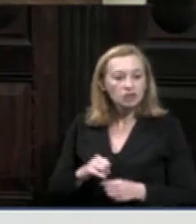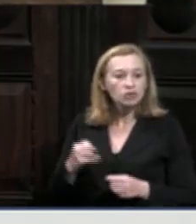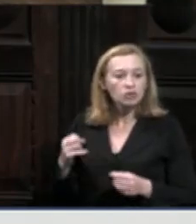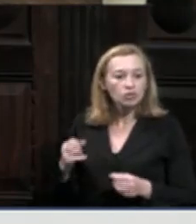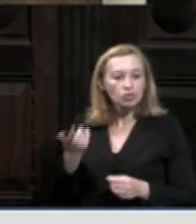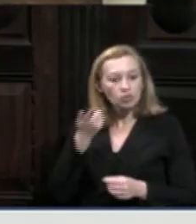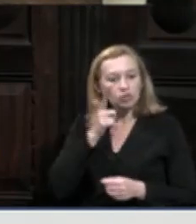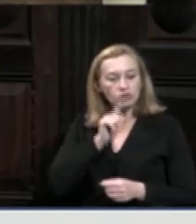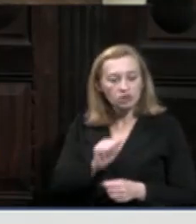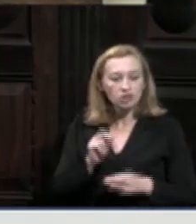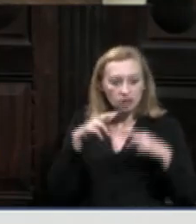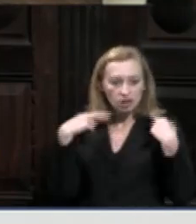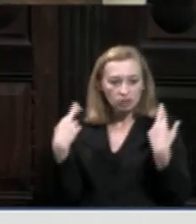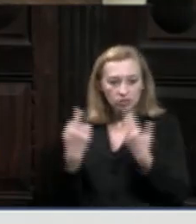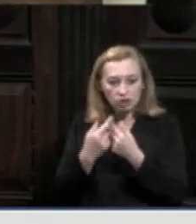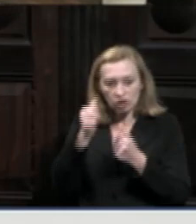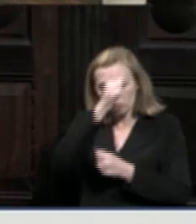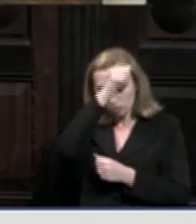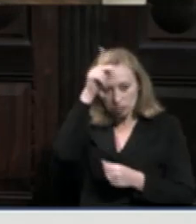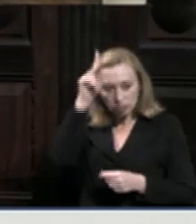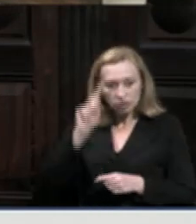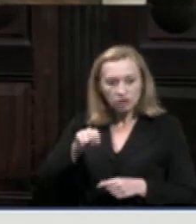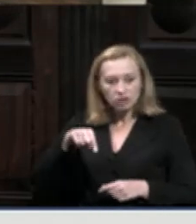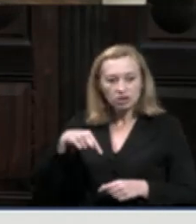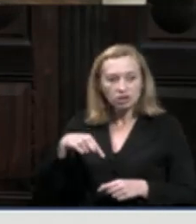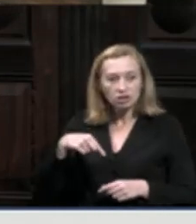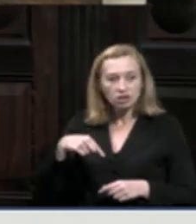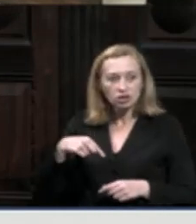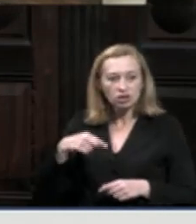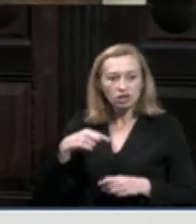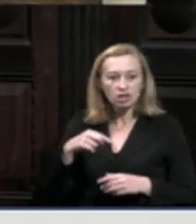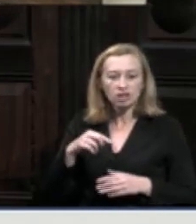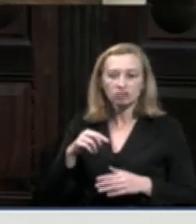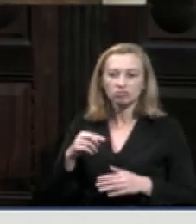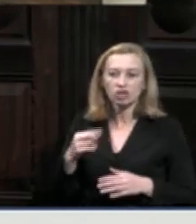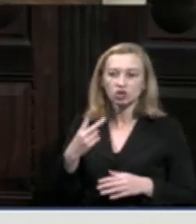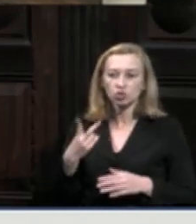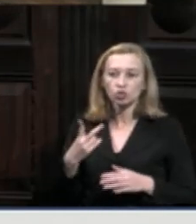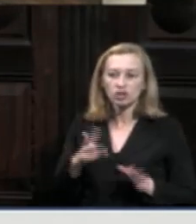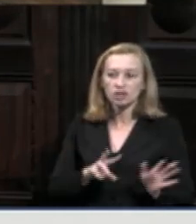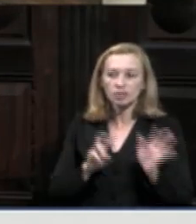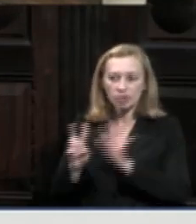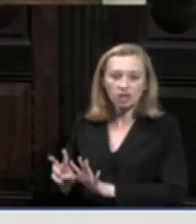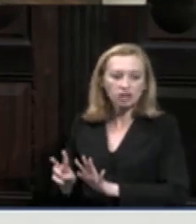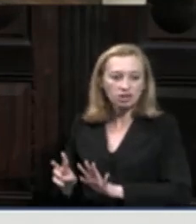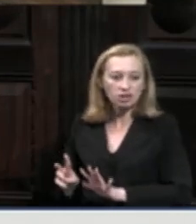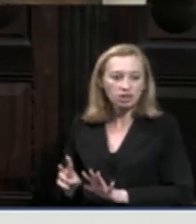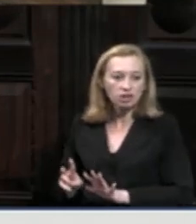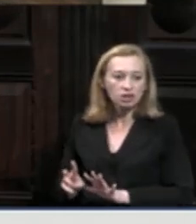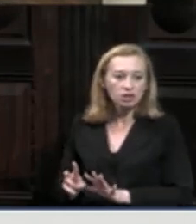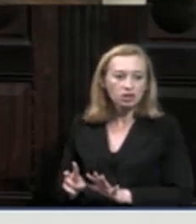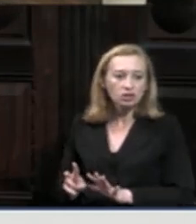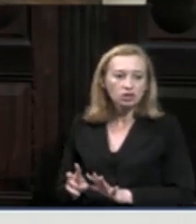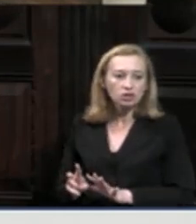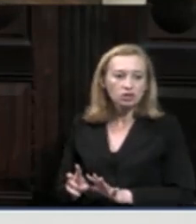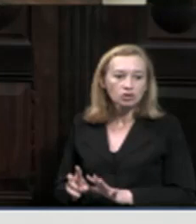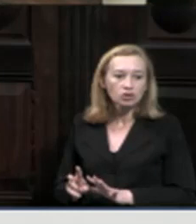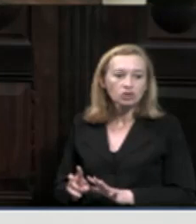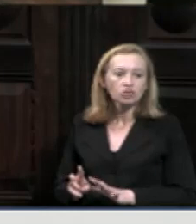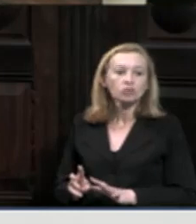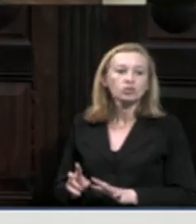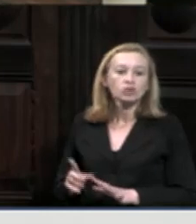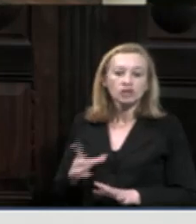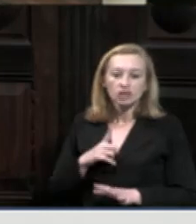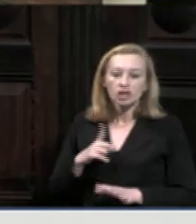audiência pública nas próximas 2 semanas, né, a gente está sugerindo aqui, os membros da educação aqui, da Comissão de Educação aqui presentes, inclusive